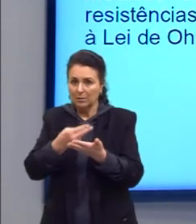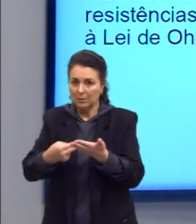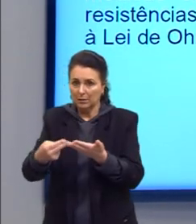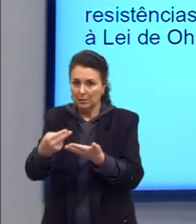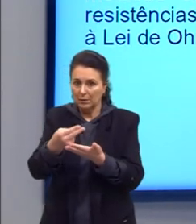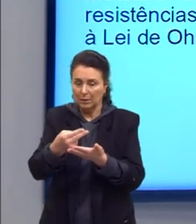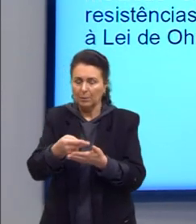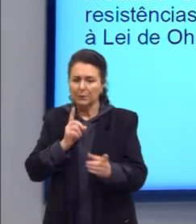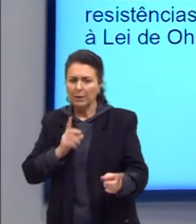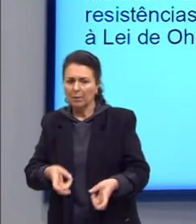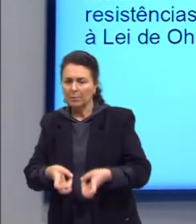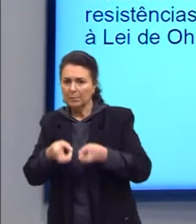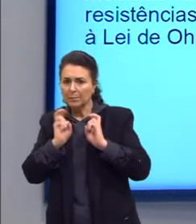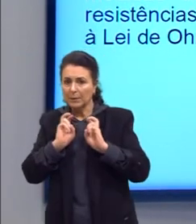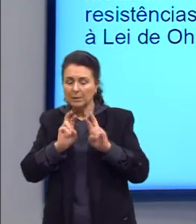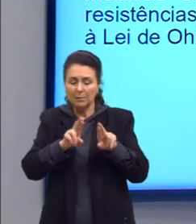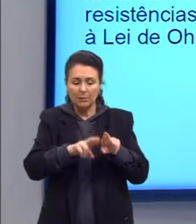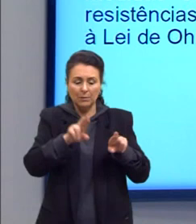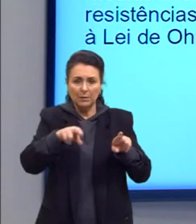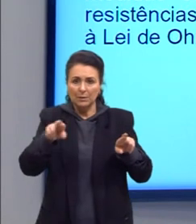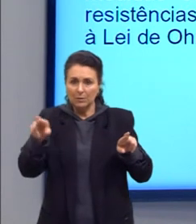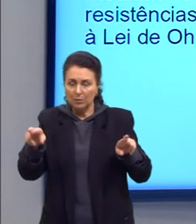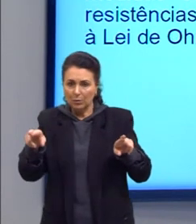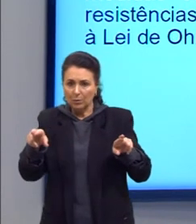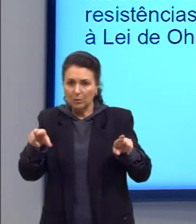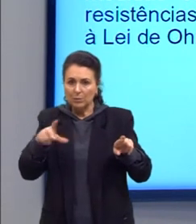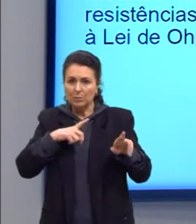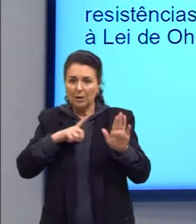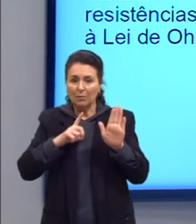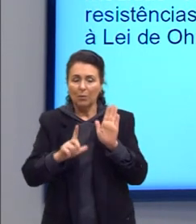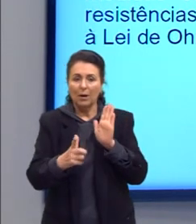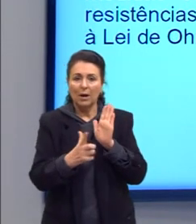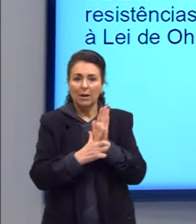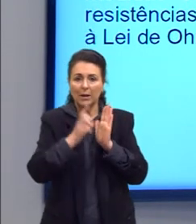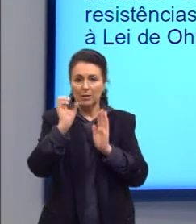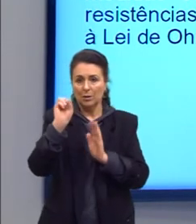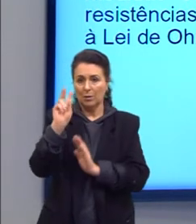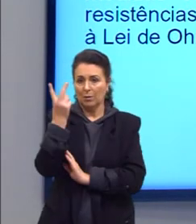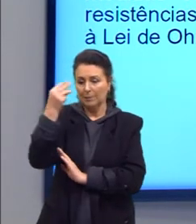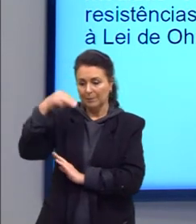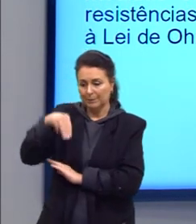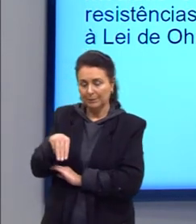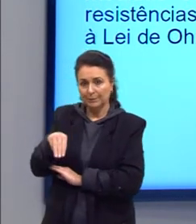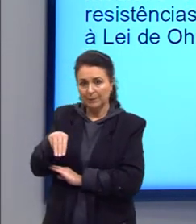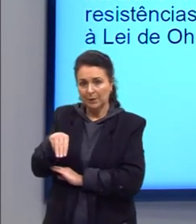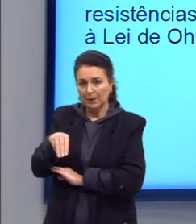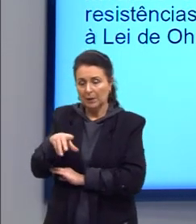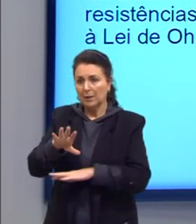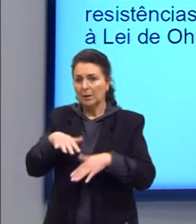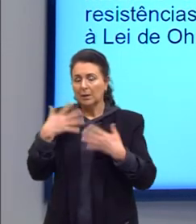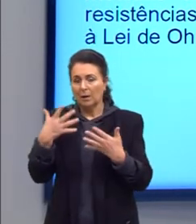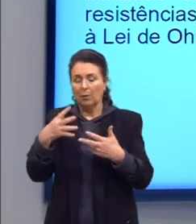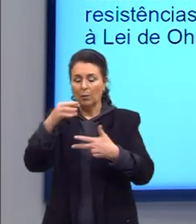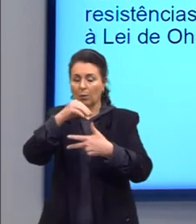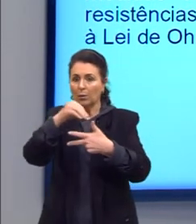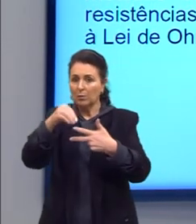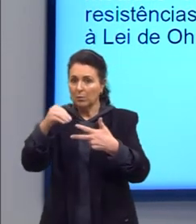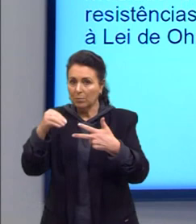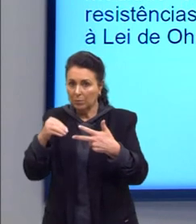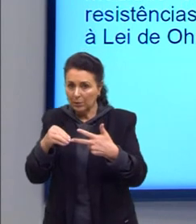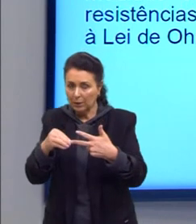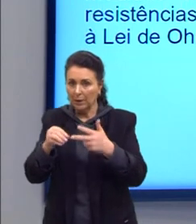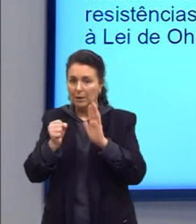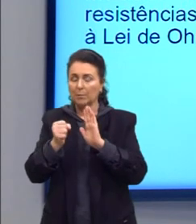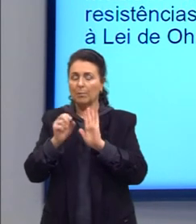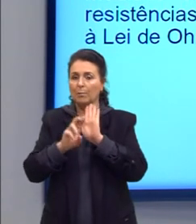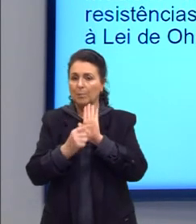verificou-se que os resistores obedeciam a lei de um tá então vejam que é que que o Enem traz para a gente uma